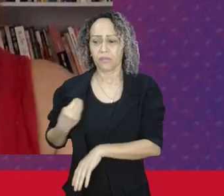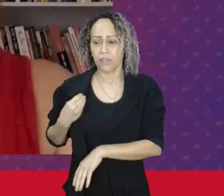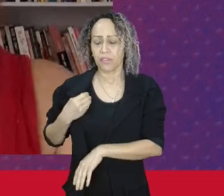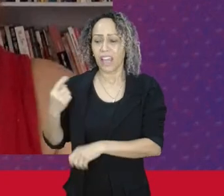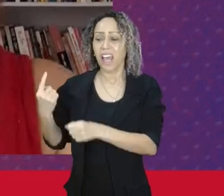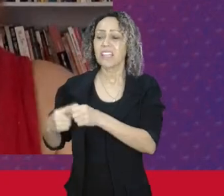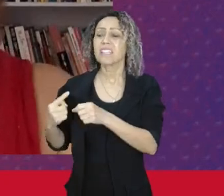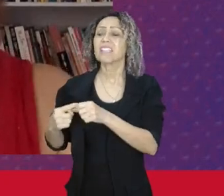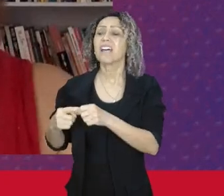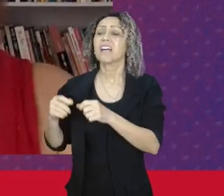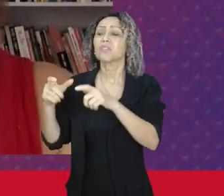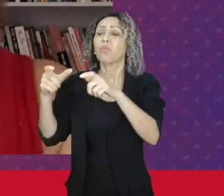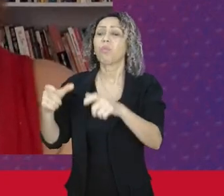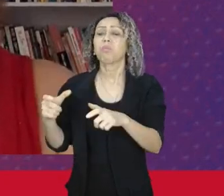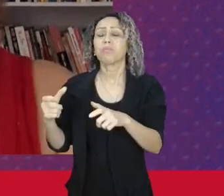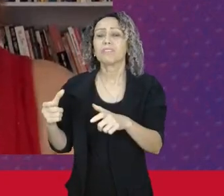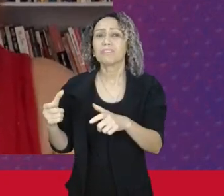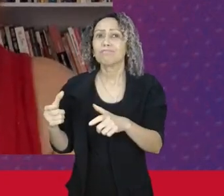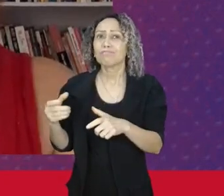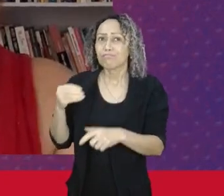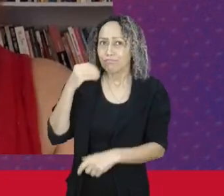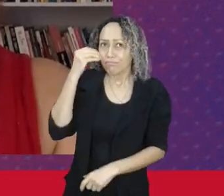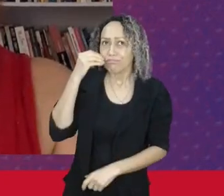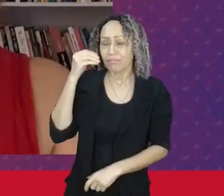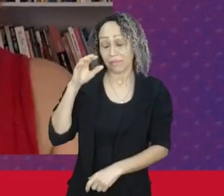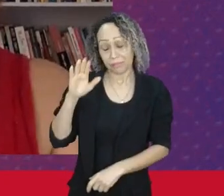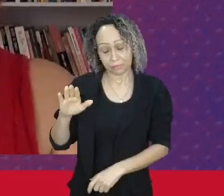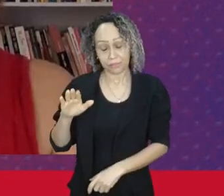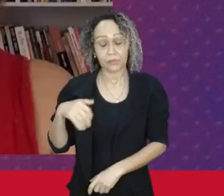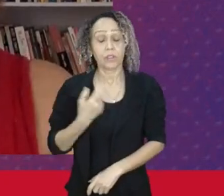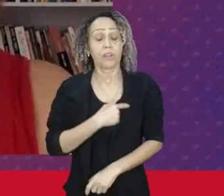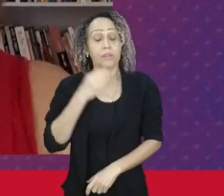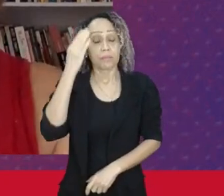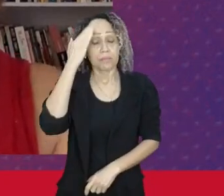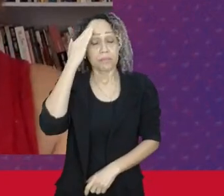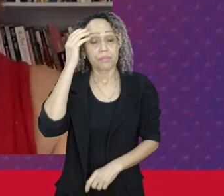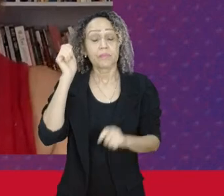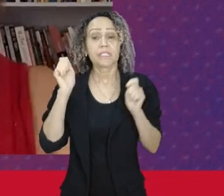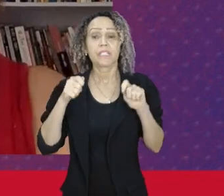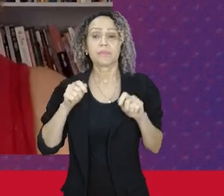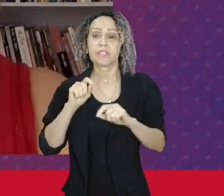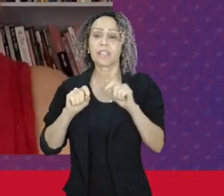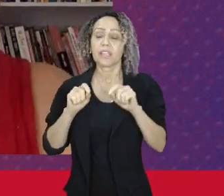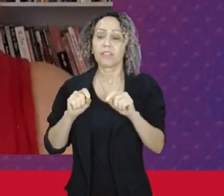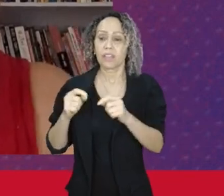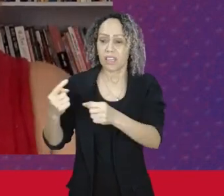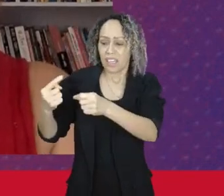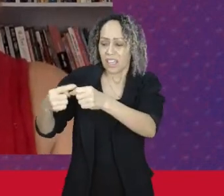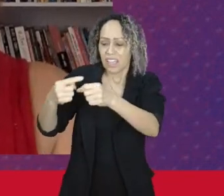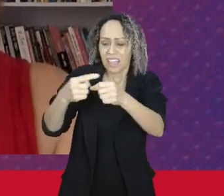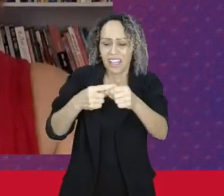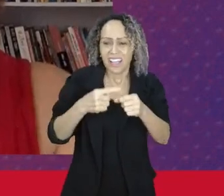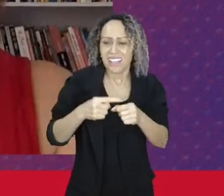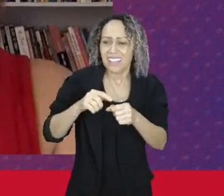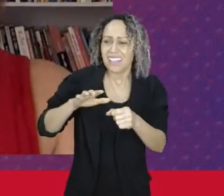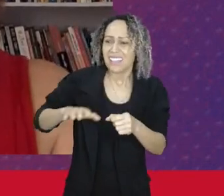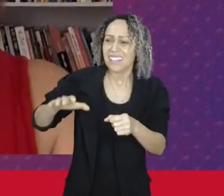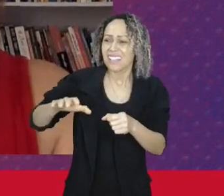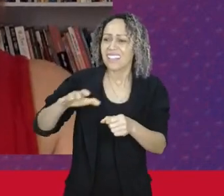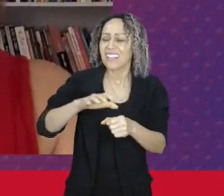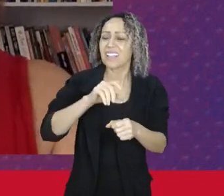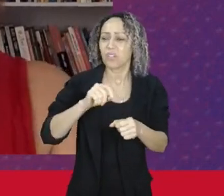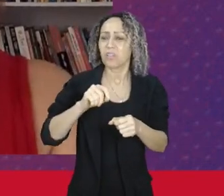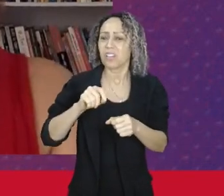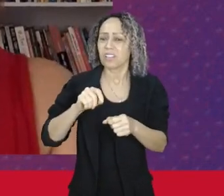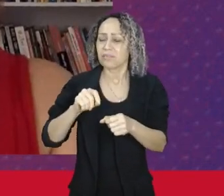gente precisa entender é que as cidades, elas foram e continuam sendo moldadas